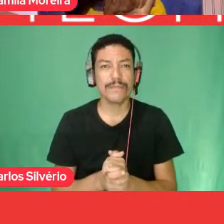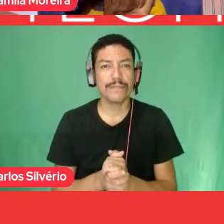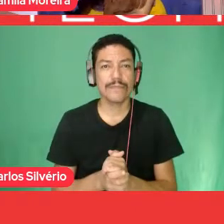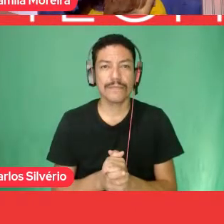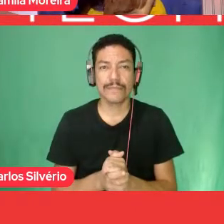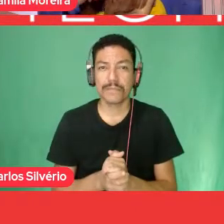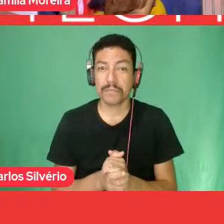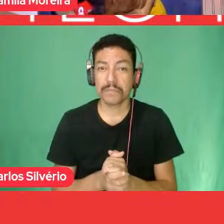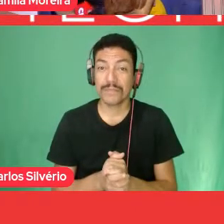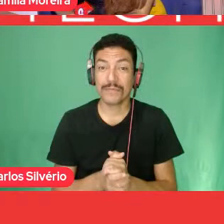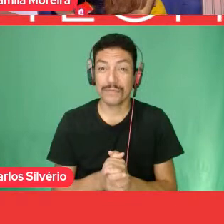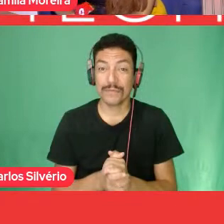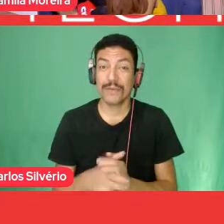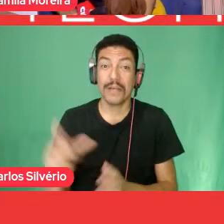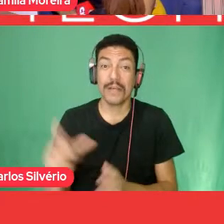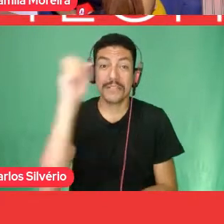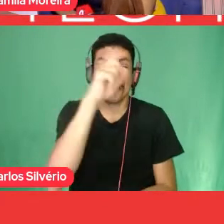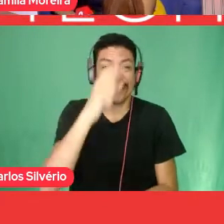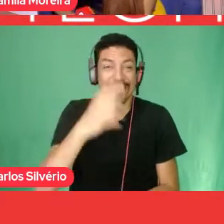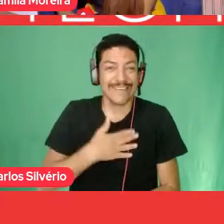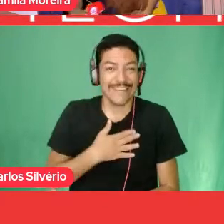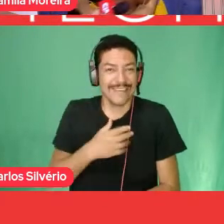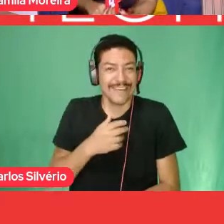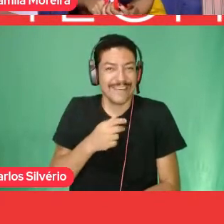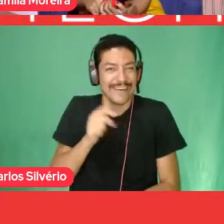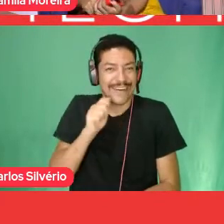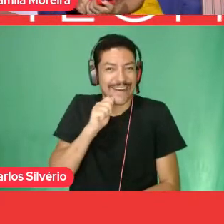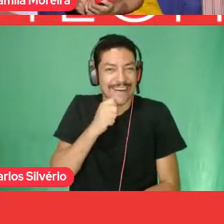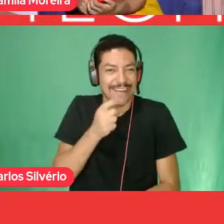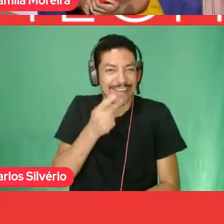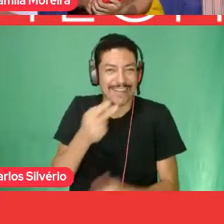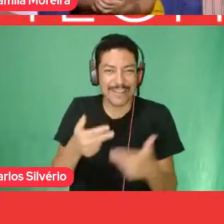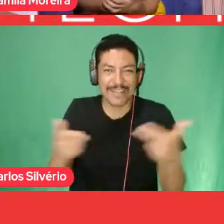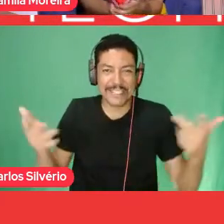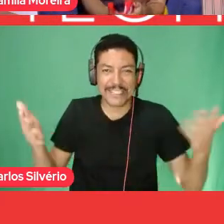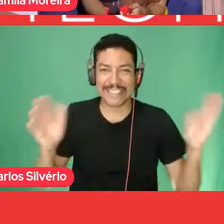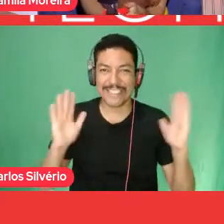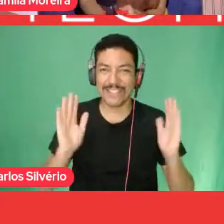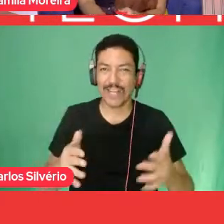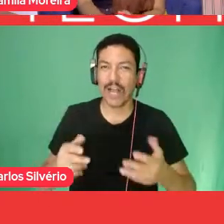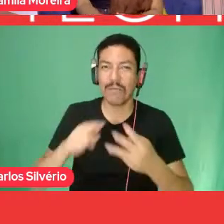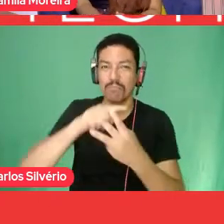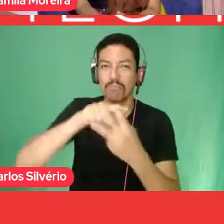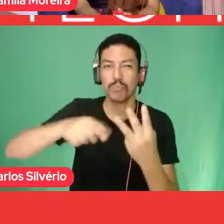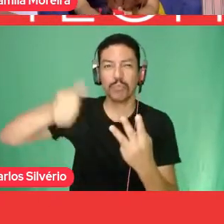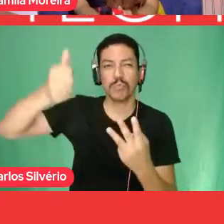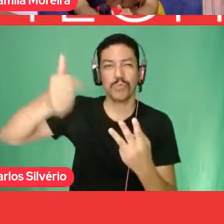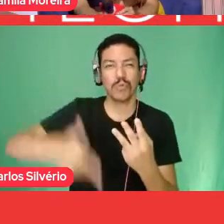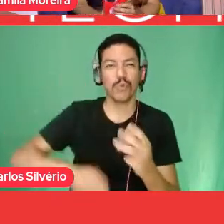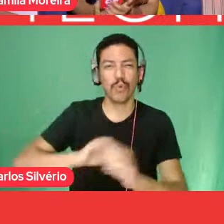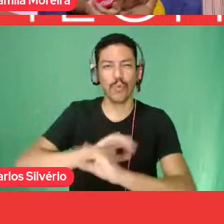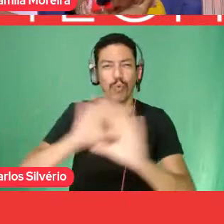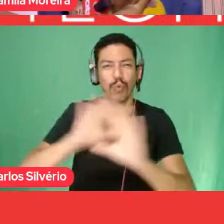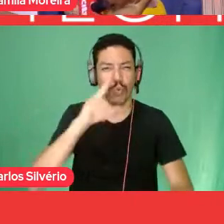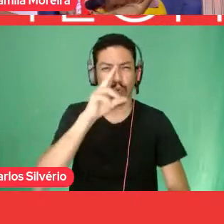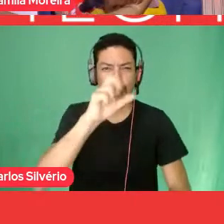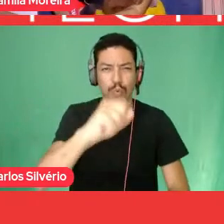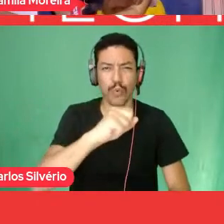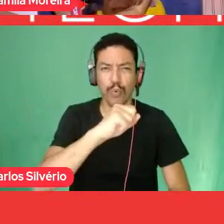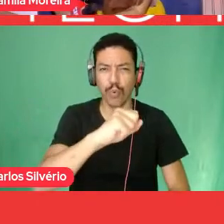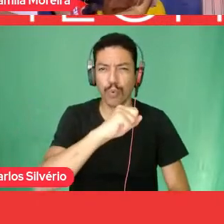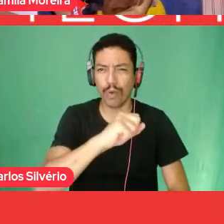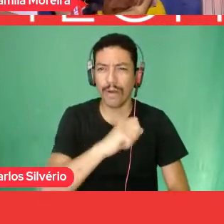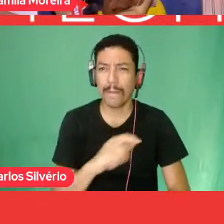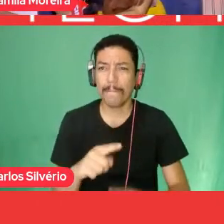Ficou muito difícil para mim falar alguma coisa aqui depois de tudo isso, assim, super poderoso que vocês trouxeram, mas eu